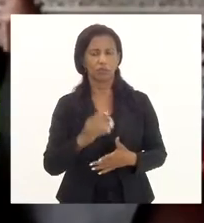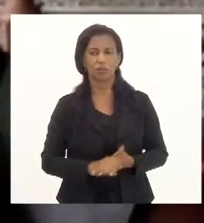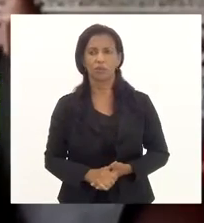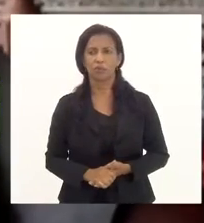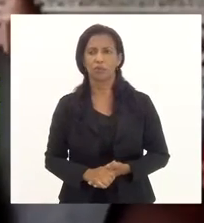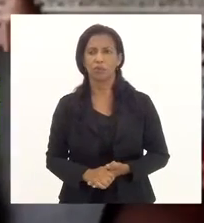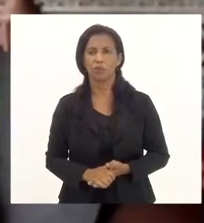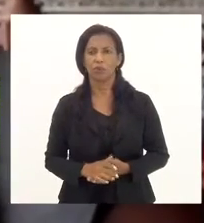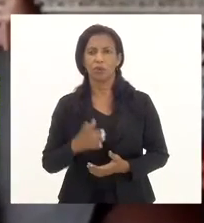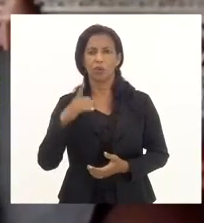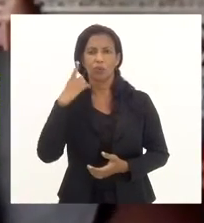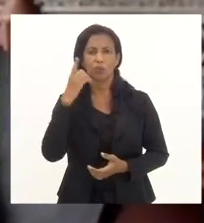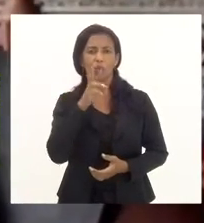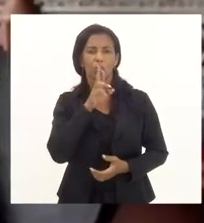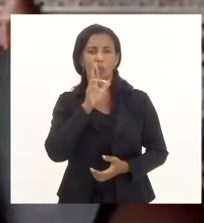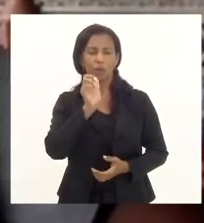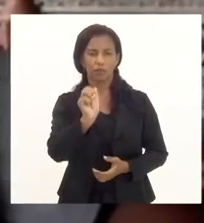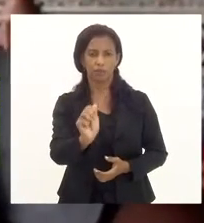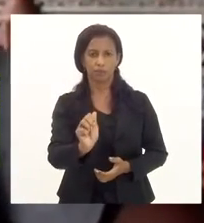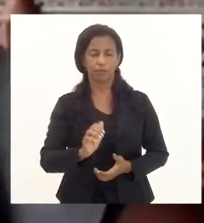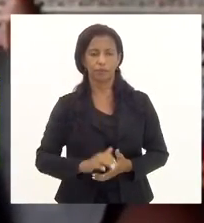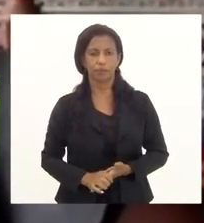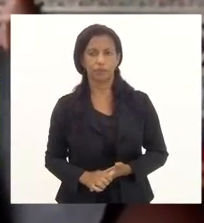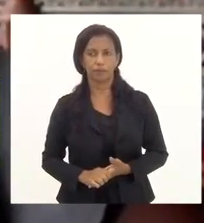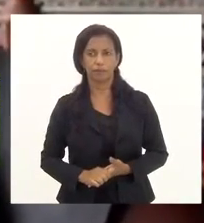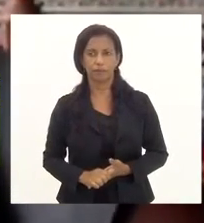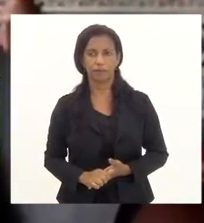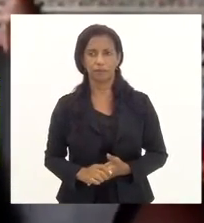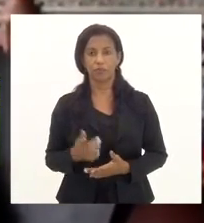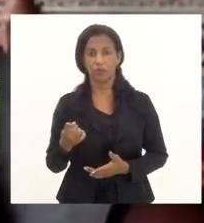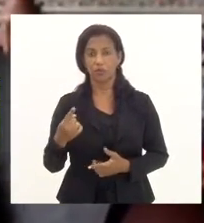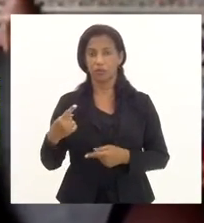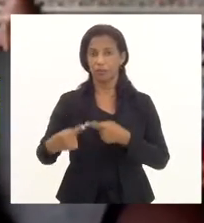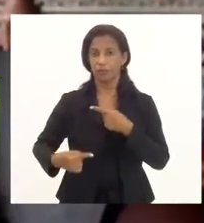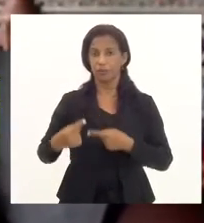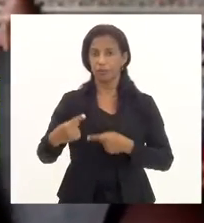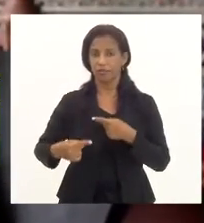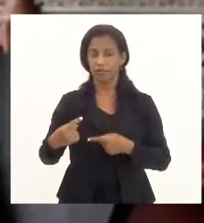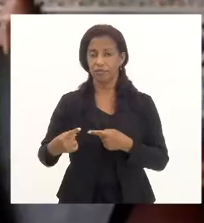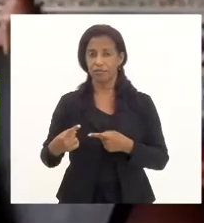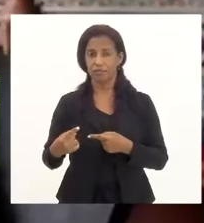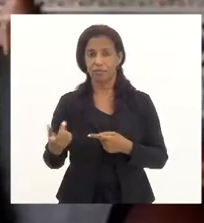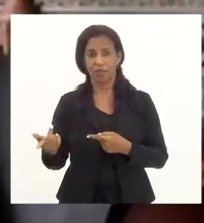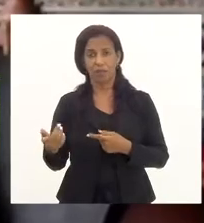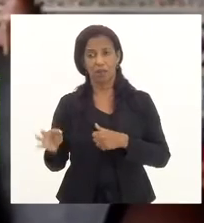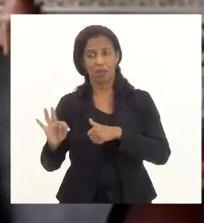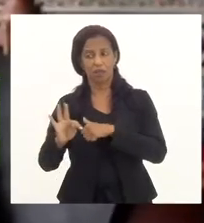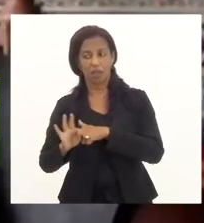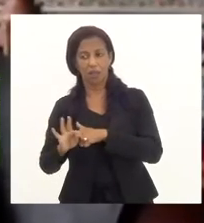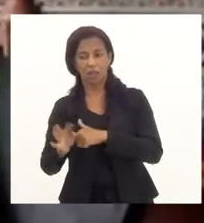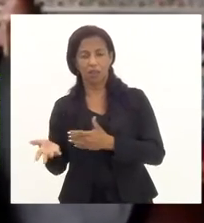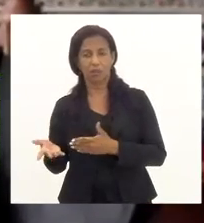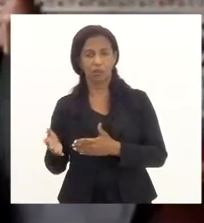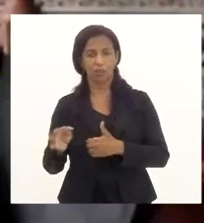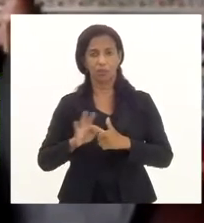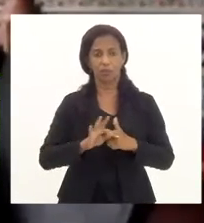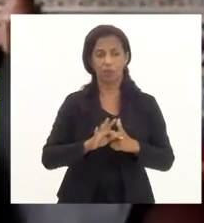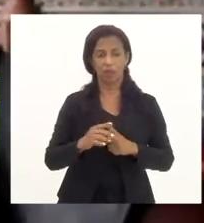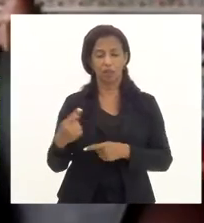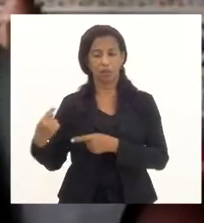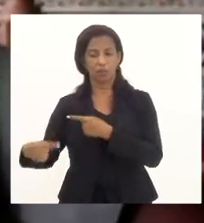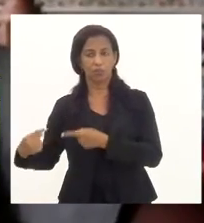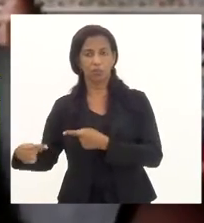mas muito firme com deputado Rodrigo Amorim de que o político é elevado pelo técnico e o técnico pelo